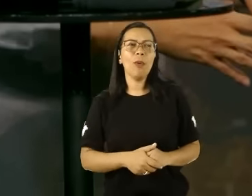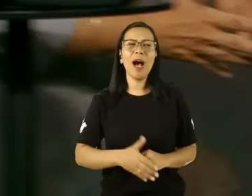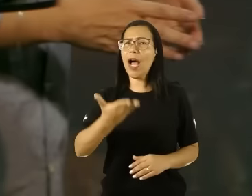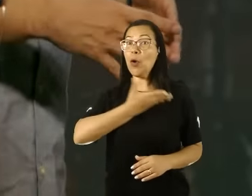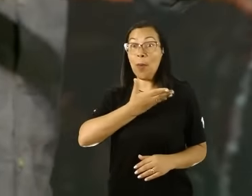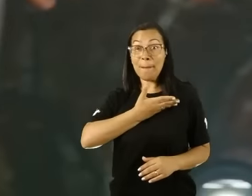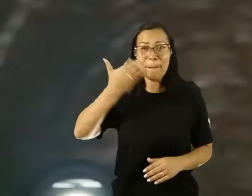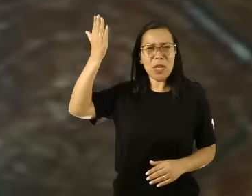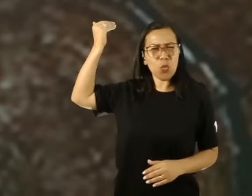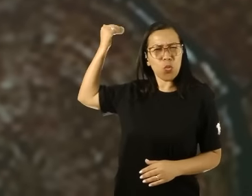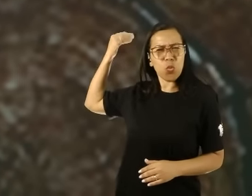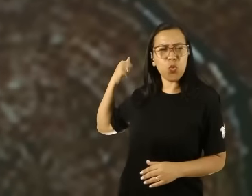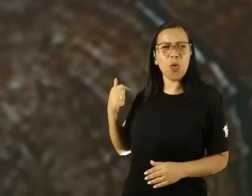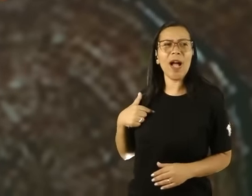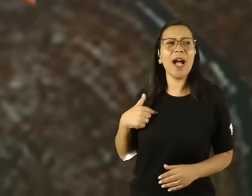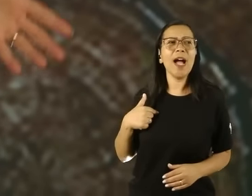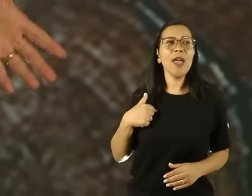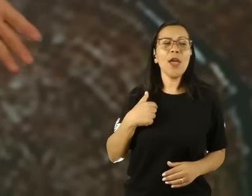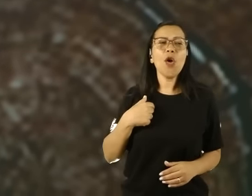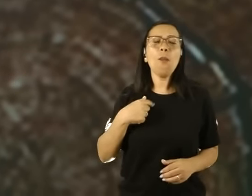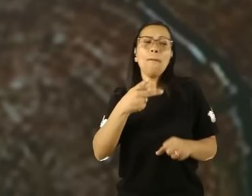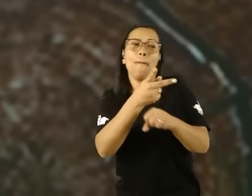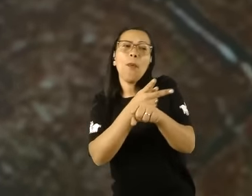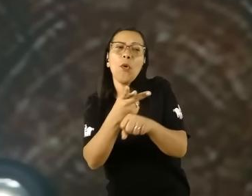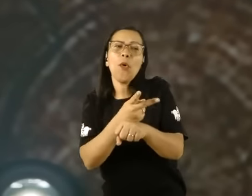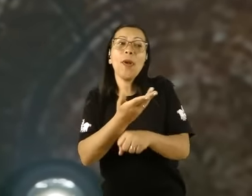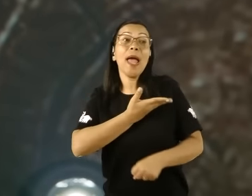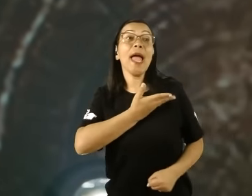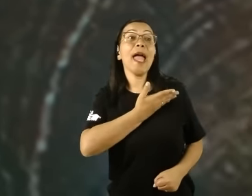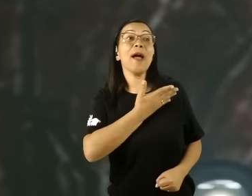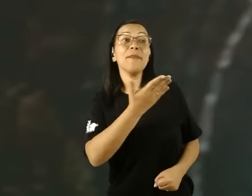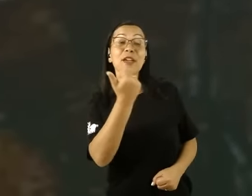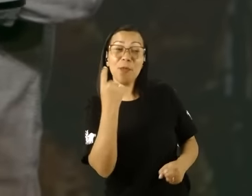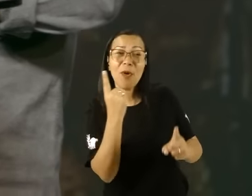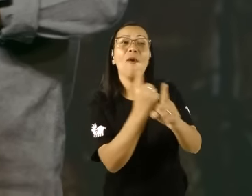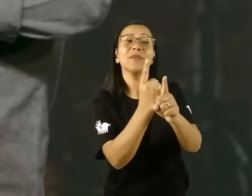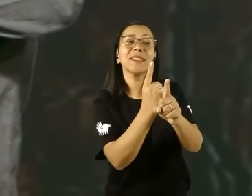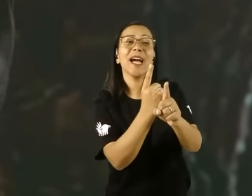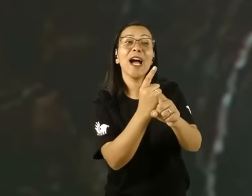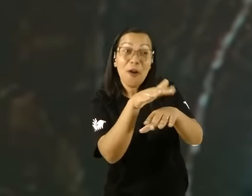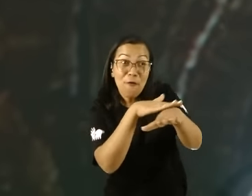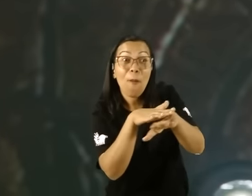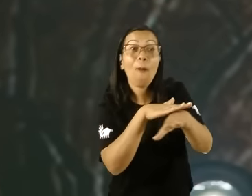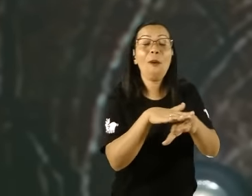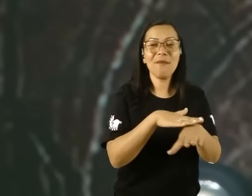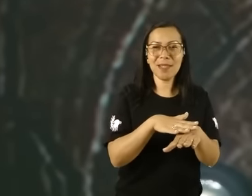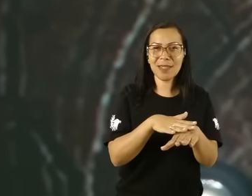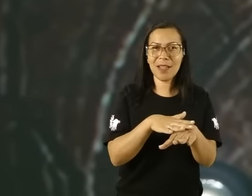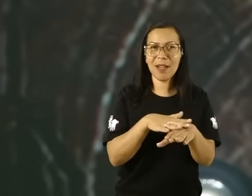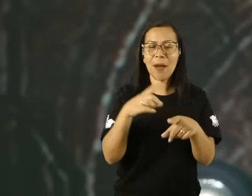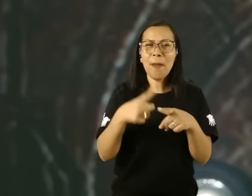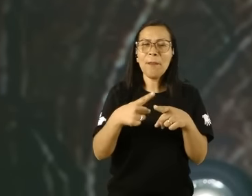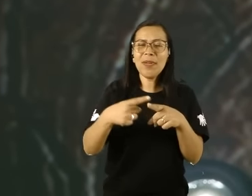estou pressionado. Não, eu até me sujeito a ser humilhado de novo, porque eu preciso de segurança. Pedro está dizendo: